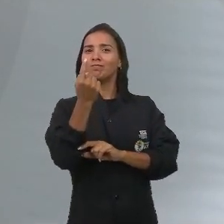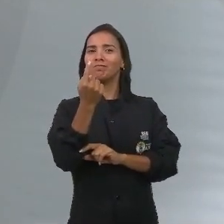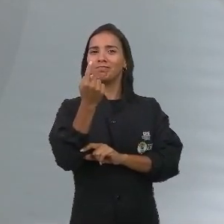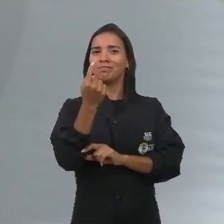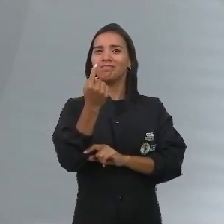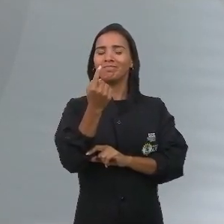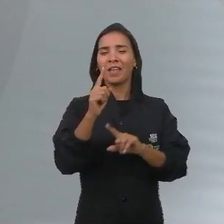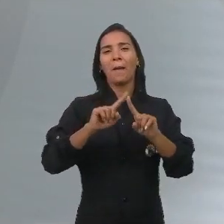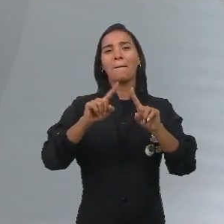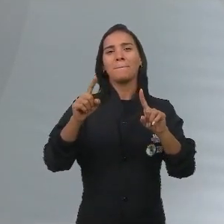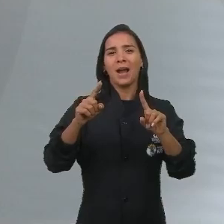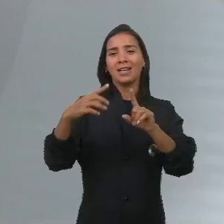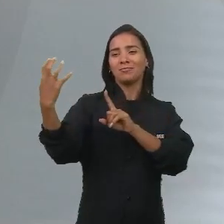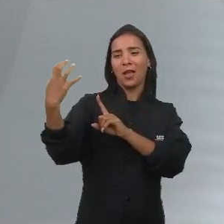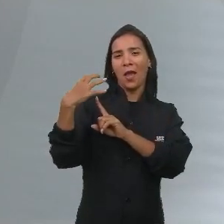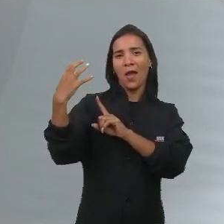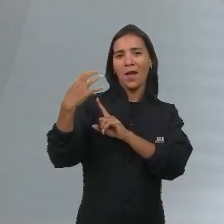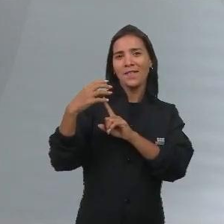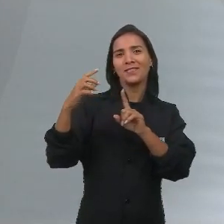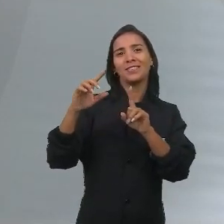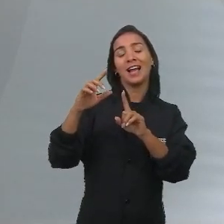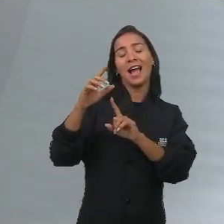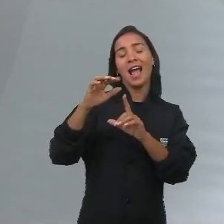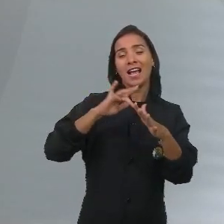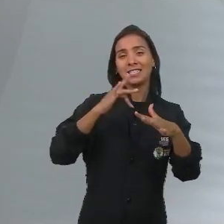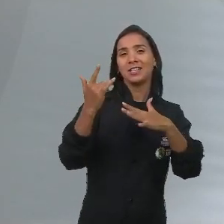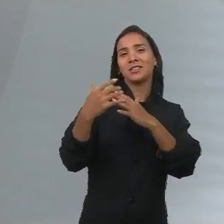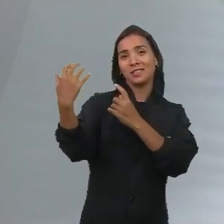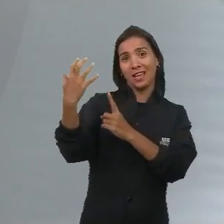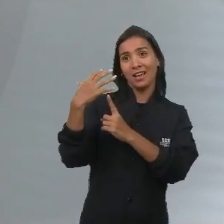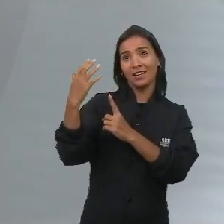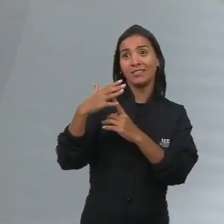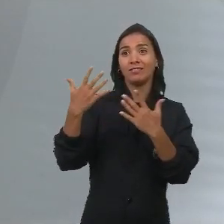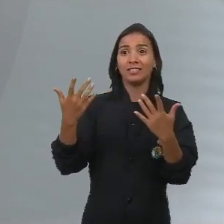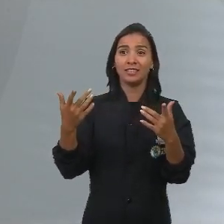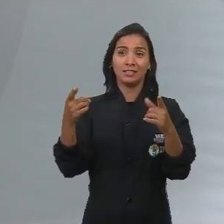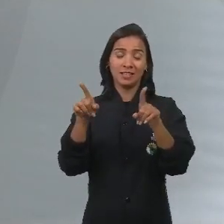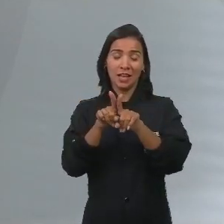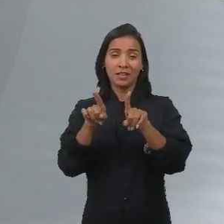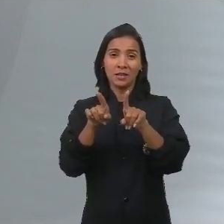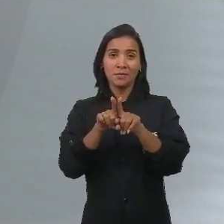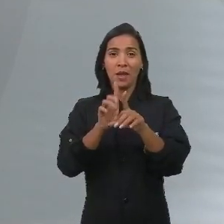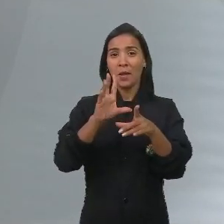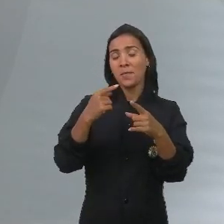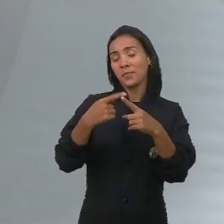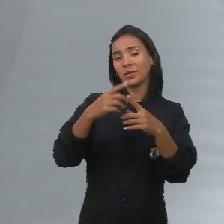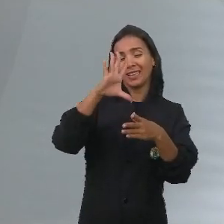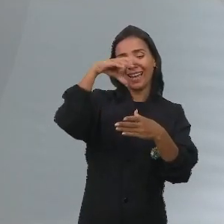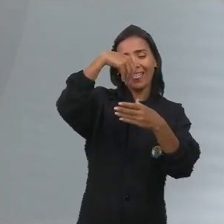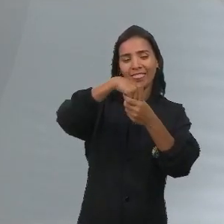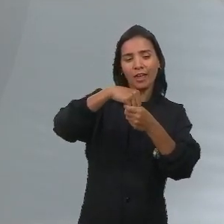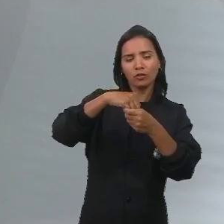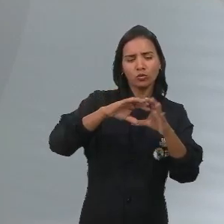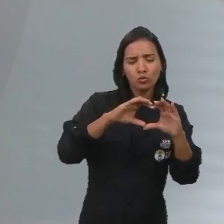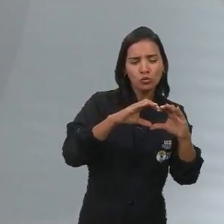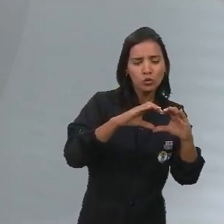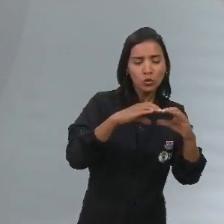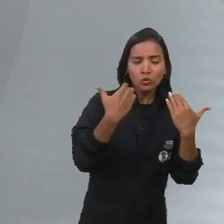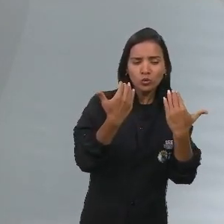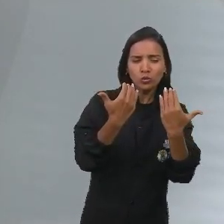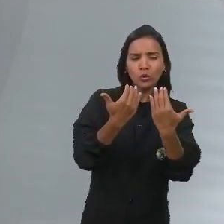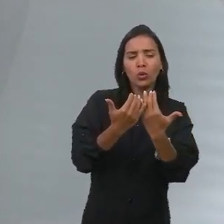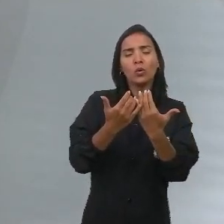tudo com base na expressão expressão essa divinda da dança dança é essa que faz parte de um conhecimento conhecimento de um grupo que um grupo que